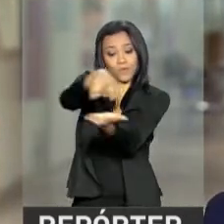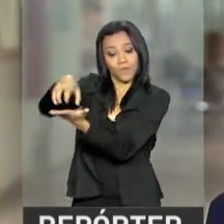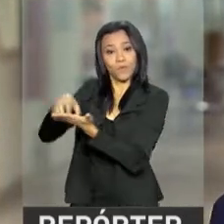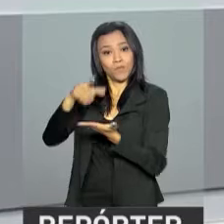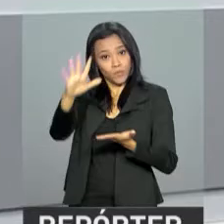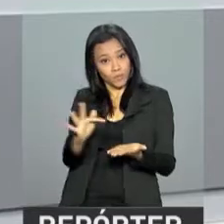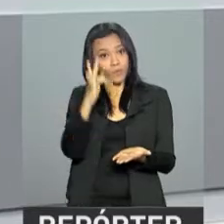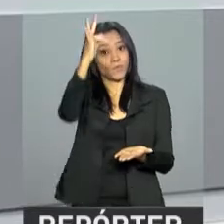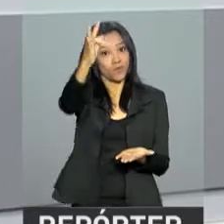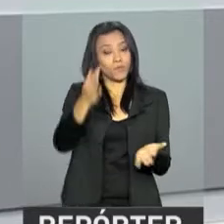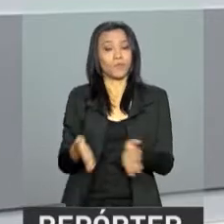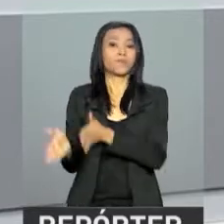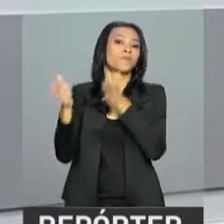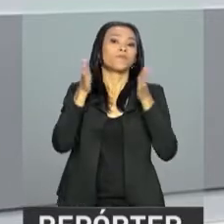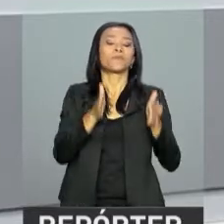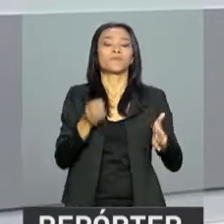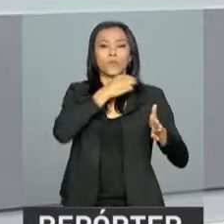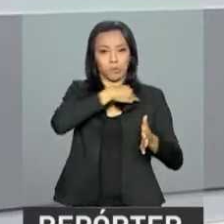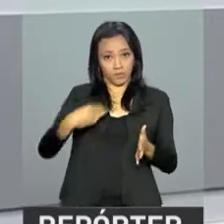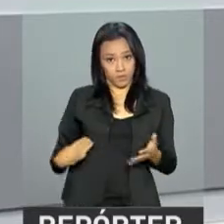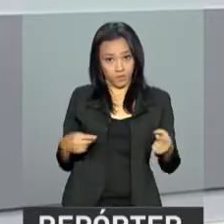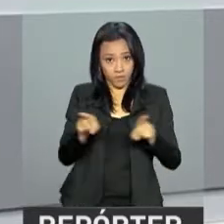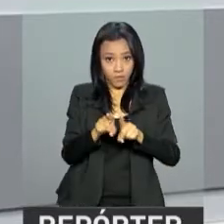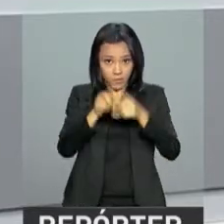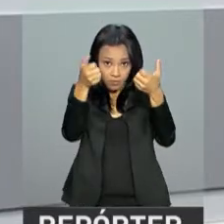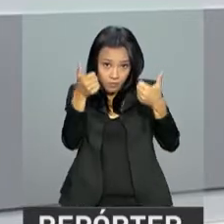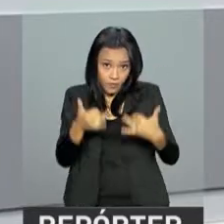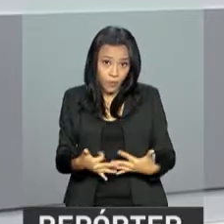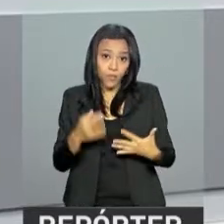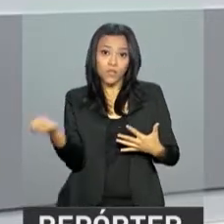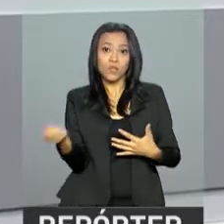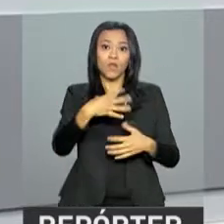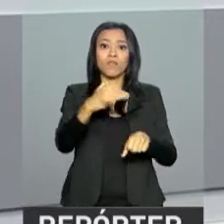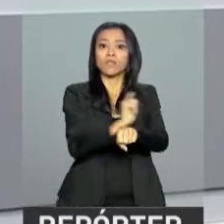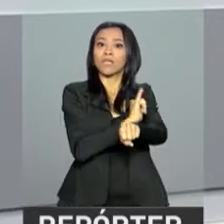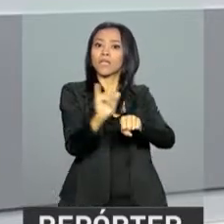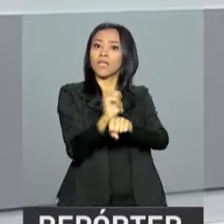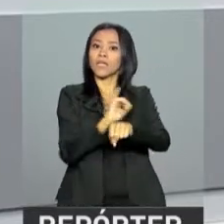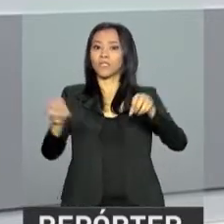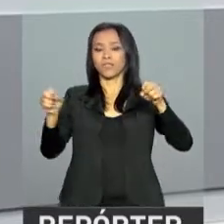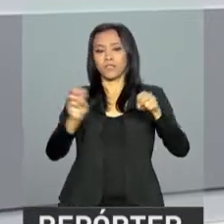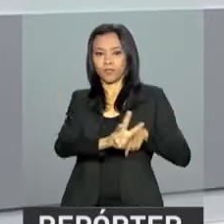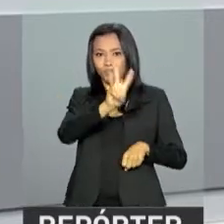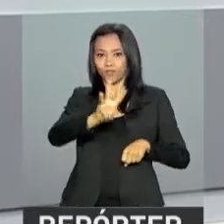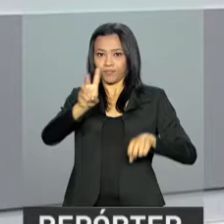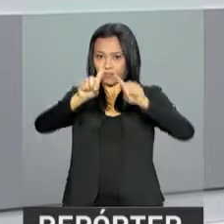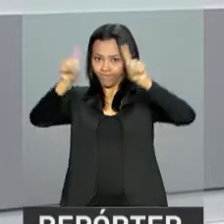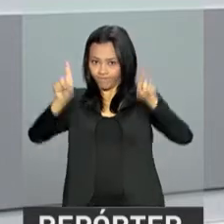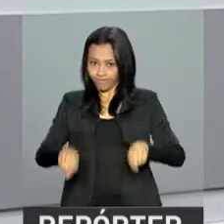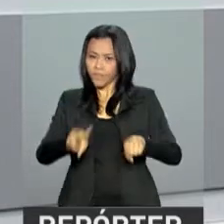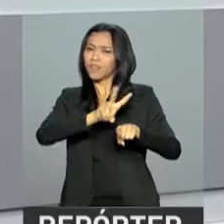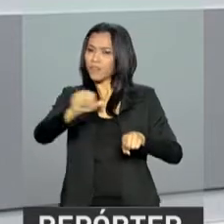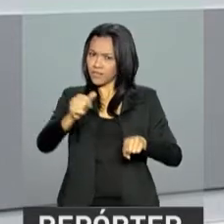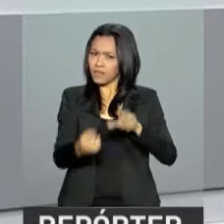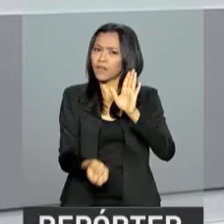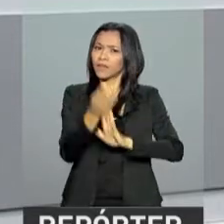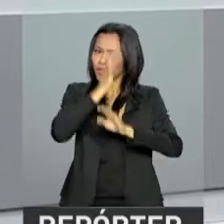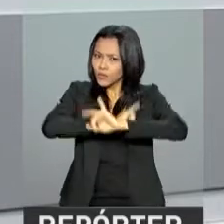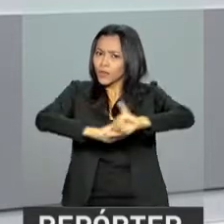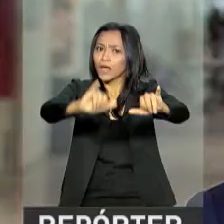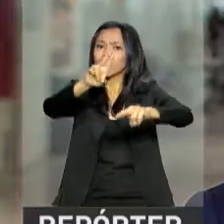próximo o ministro também falou das novas ferramentas do portal da transparência que serão lançadas em